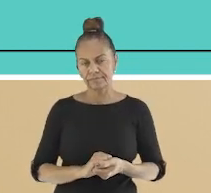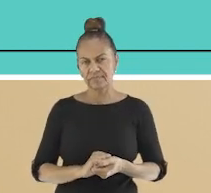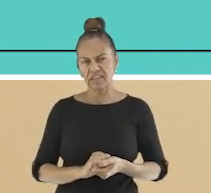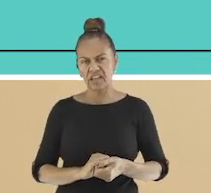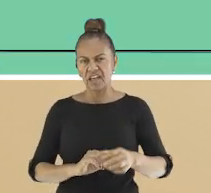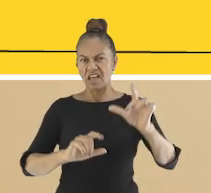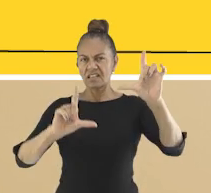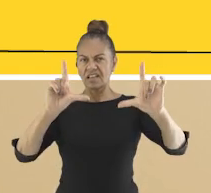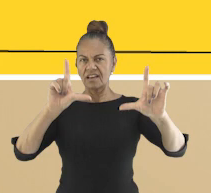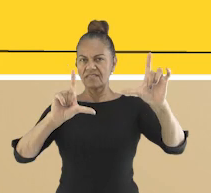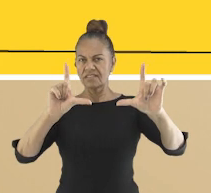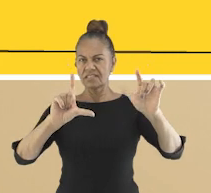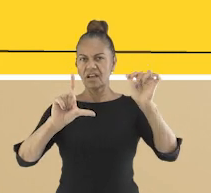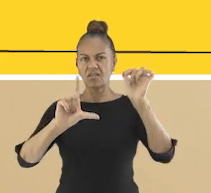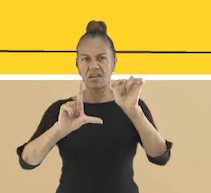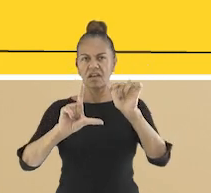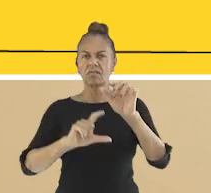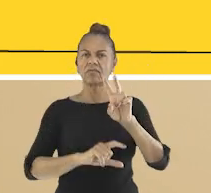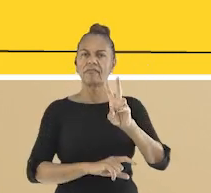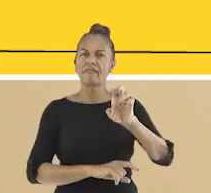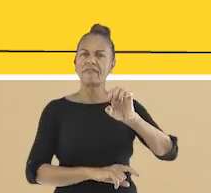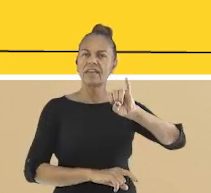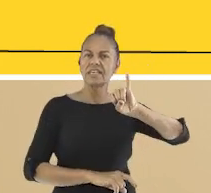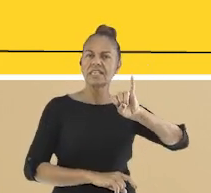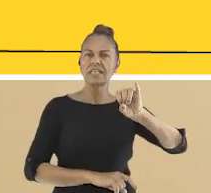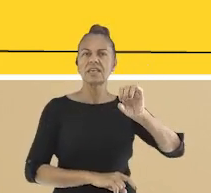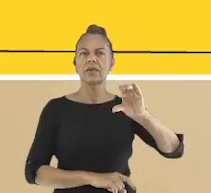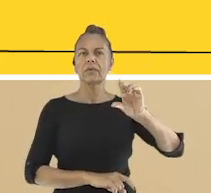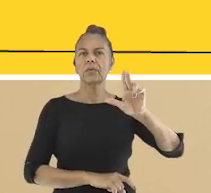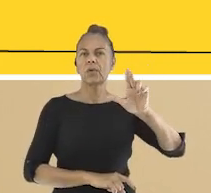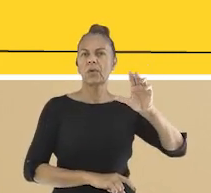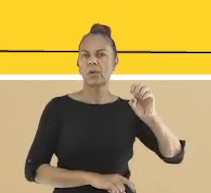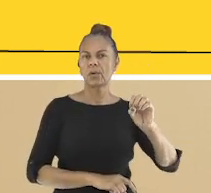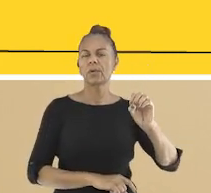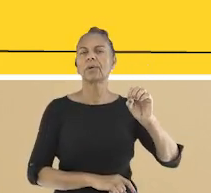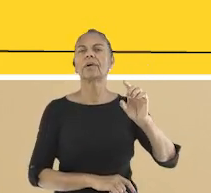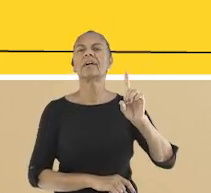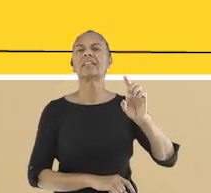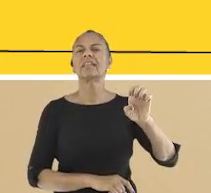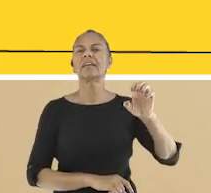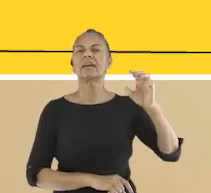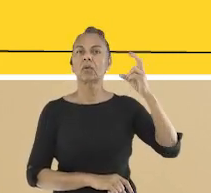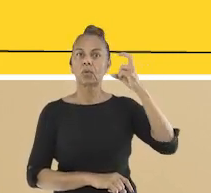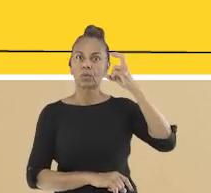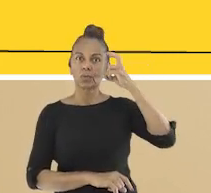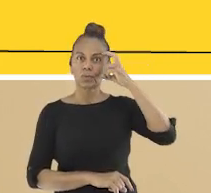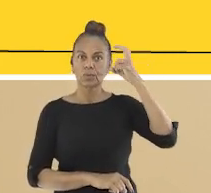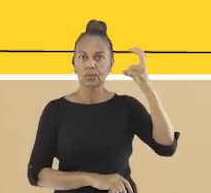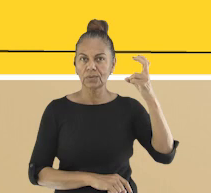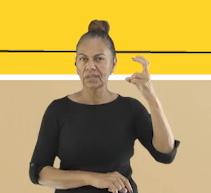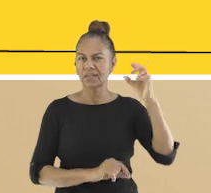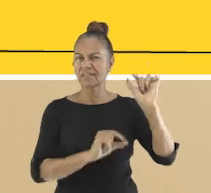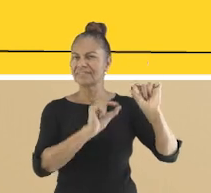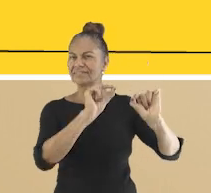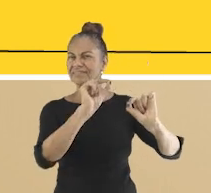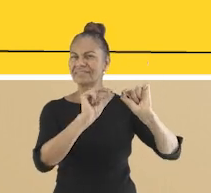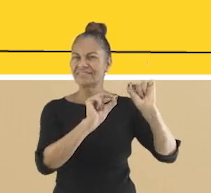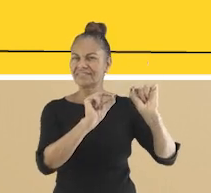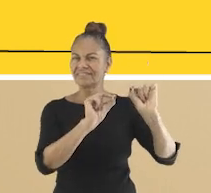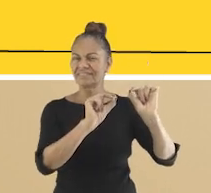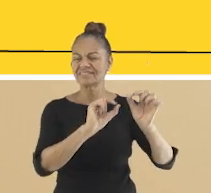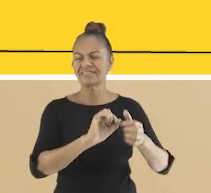sabiam? Agora, pensem um pouquinho. O que vocês entendem pela fala de Felipe? A TV é um veículo de